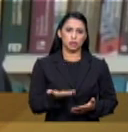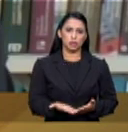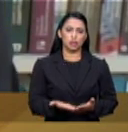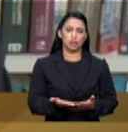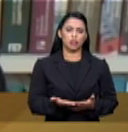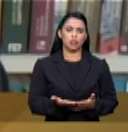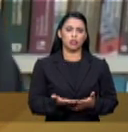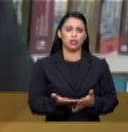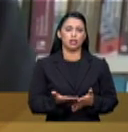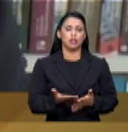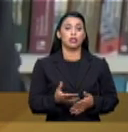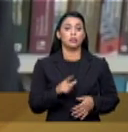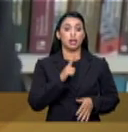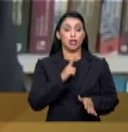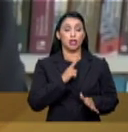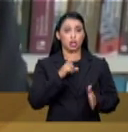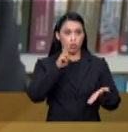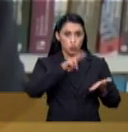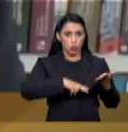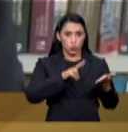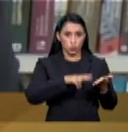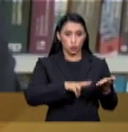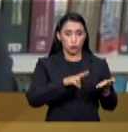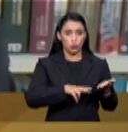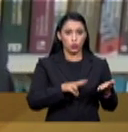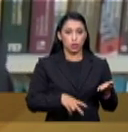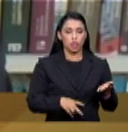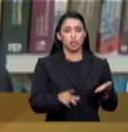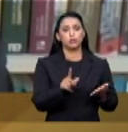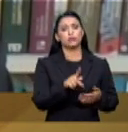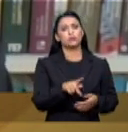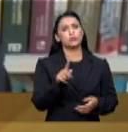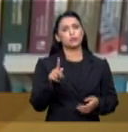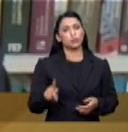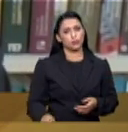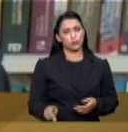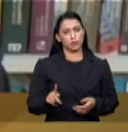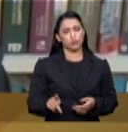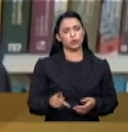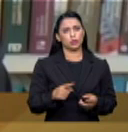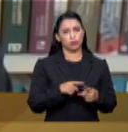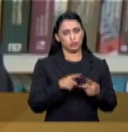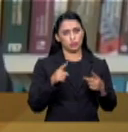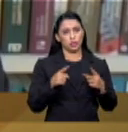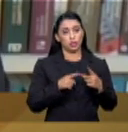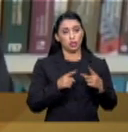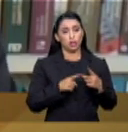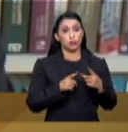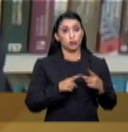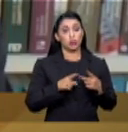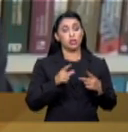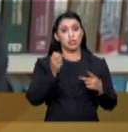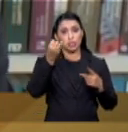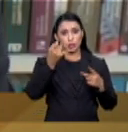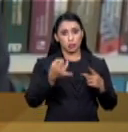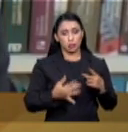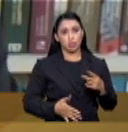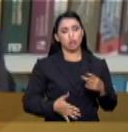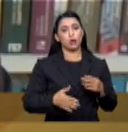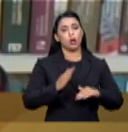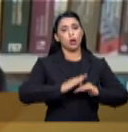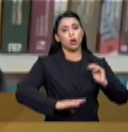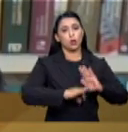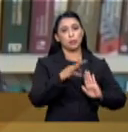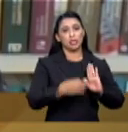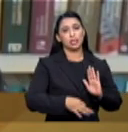ler um breve trecho da doutrina dos professores Marinoni e Mitidiero, tratando da competência do STJ,